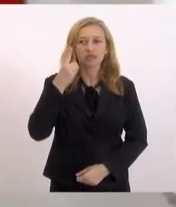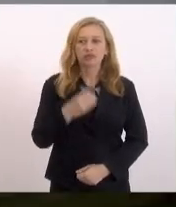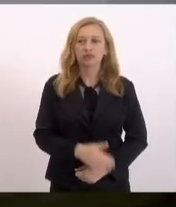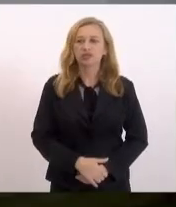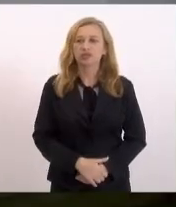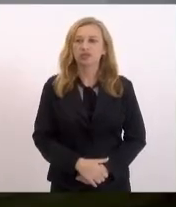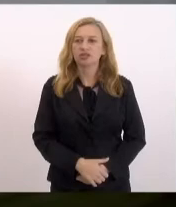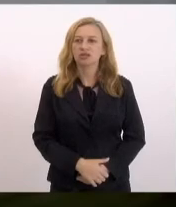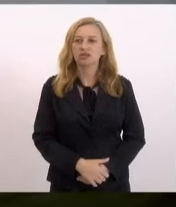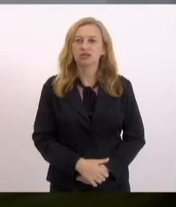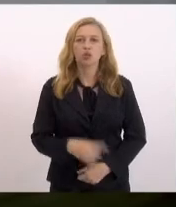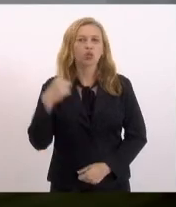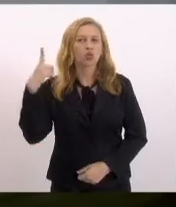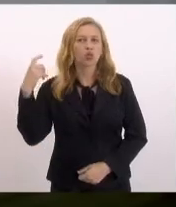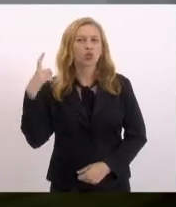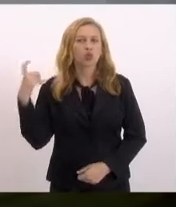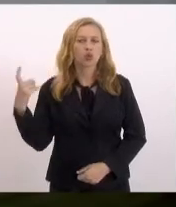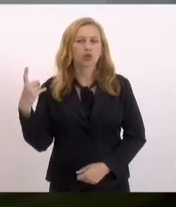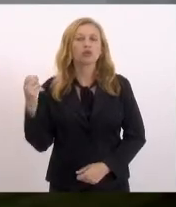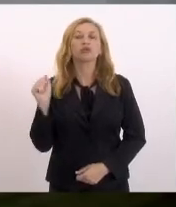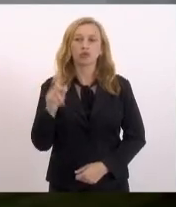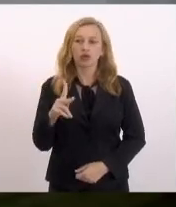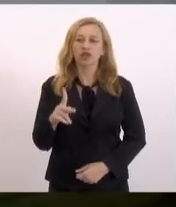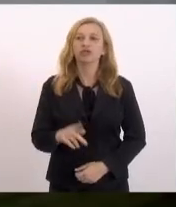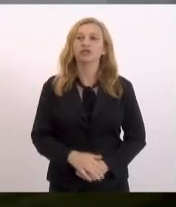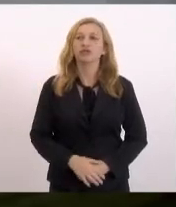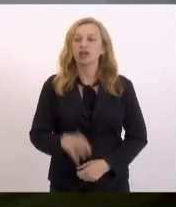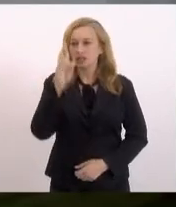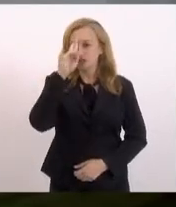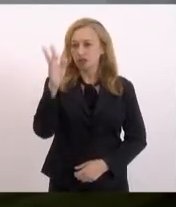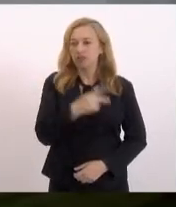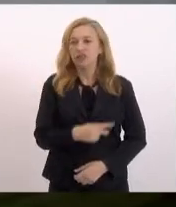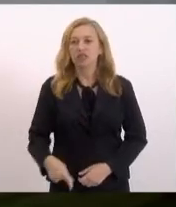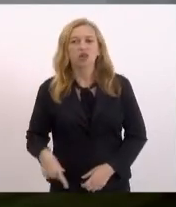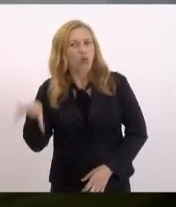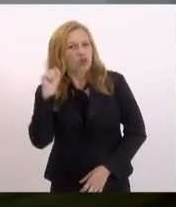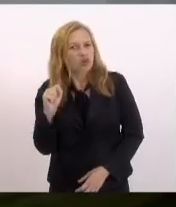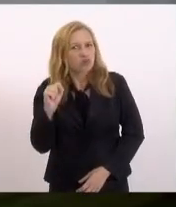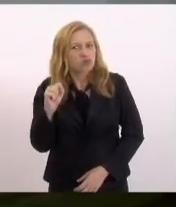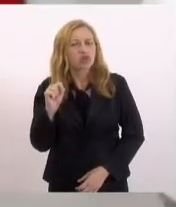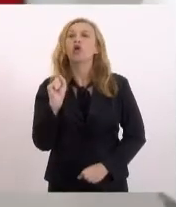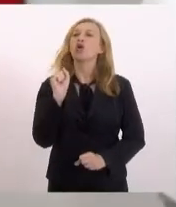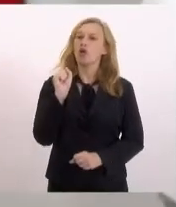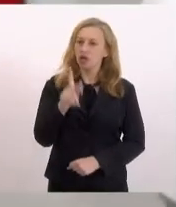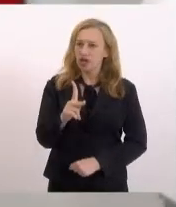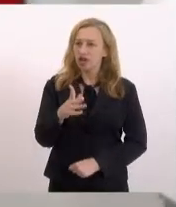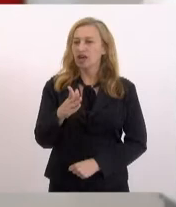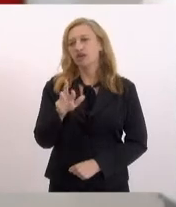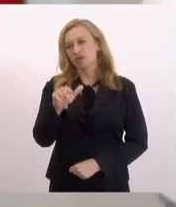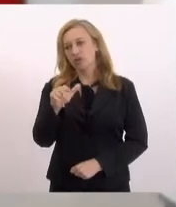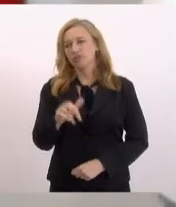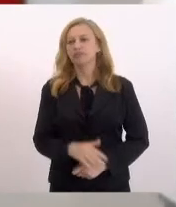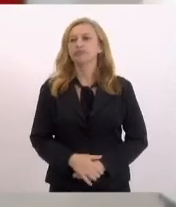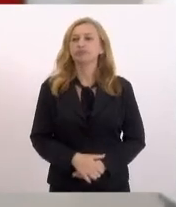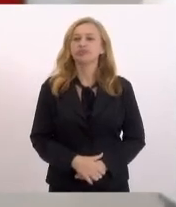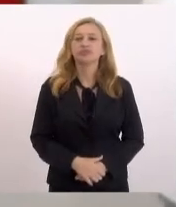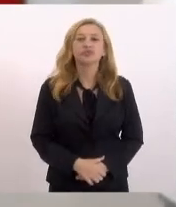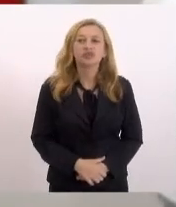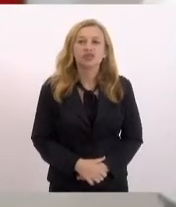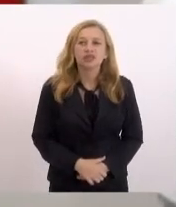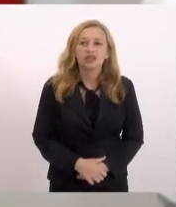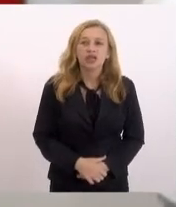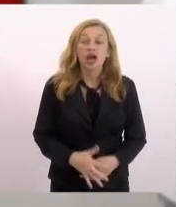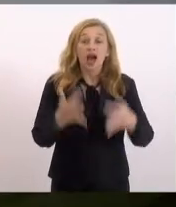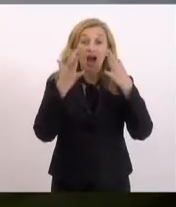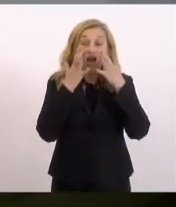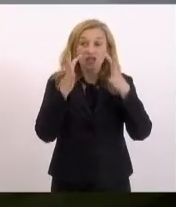Senhor presidente. Sem som. Ok. Senhor presidente, me escuta. Ok, meu irmão. Atento aí